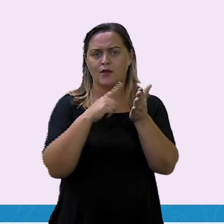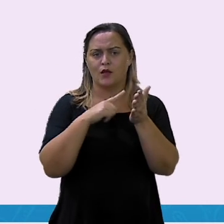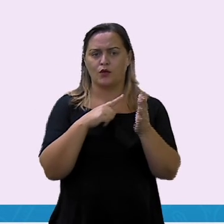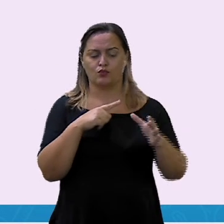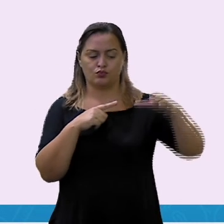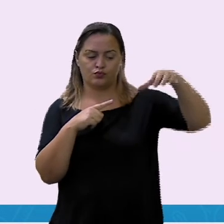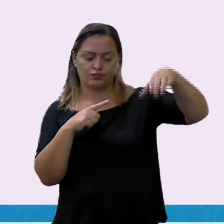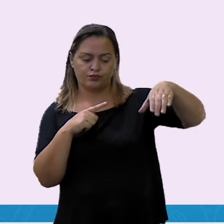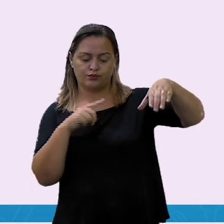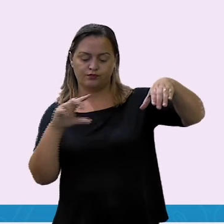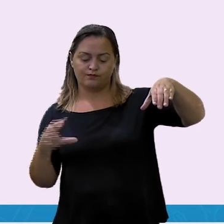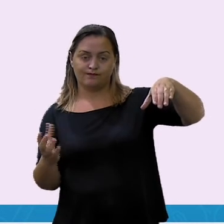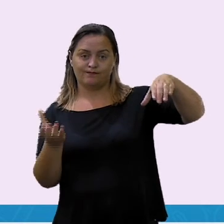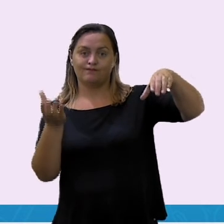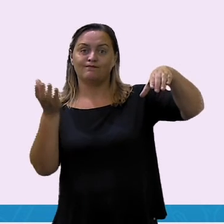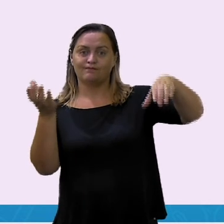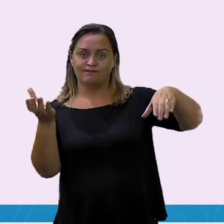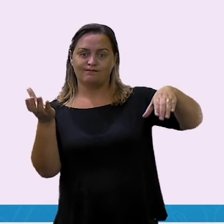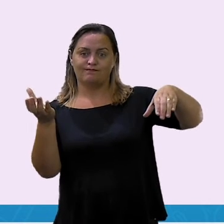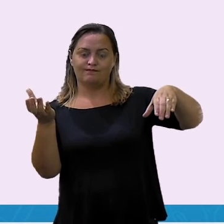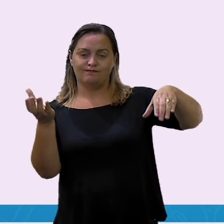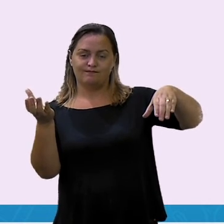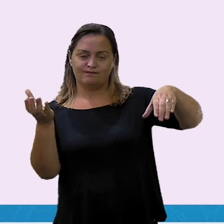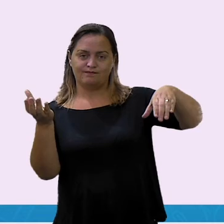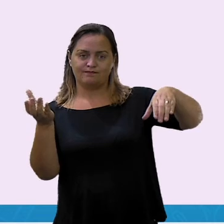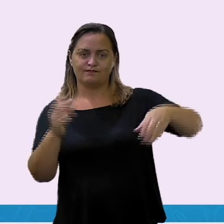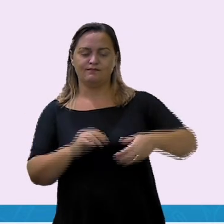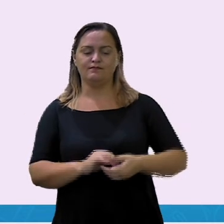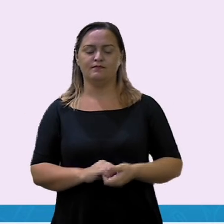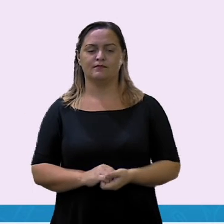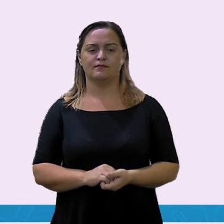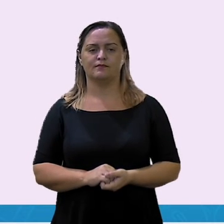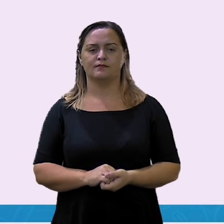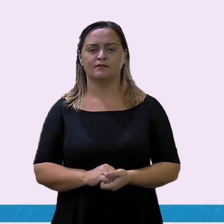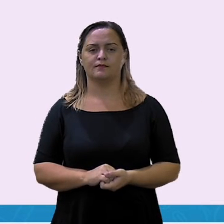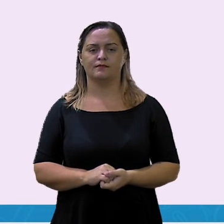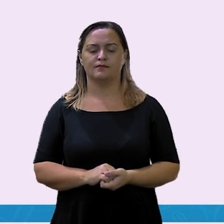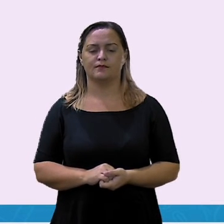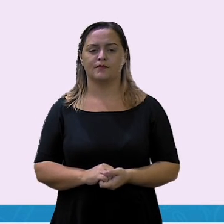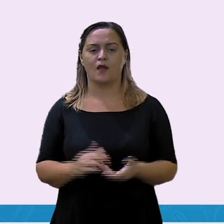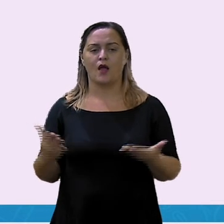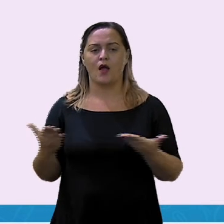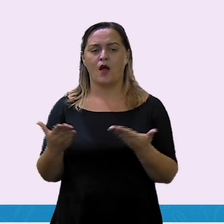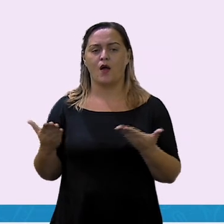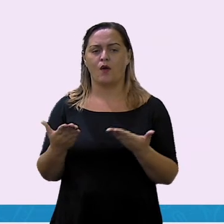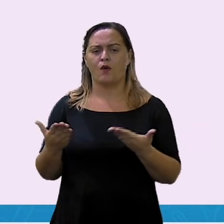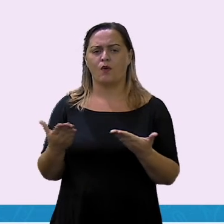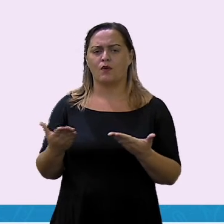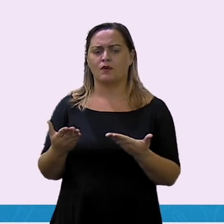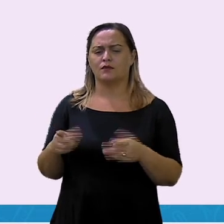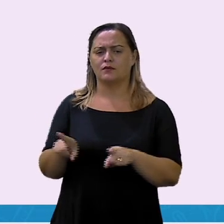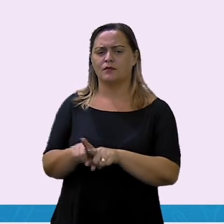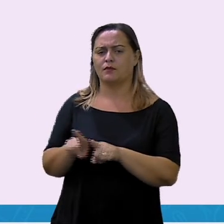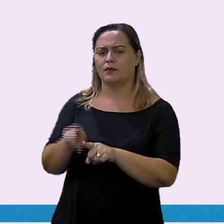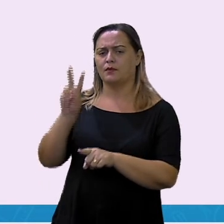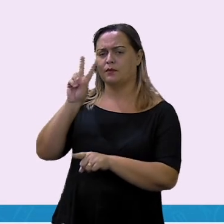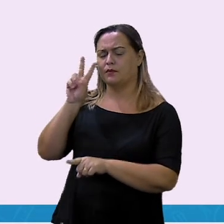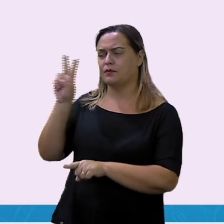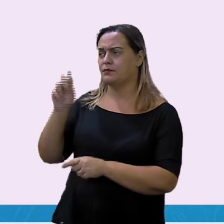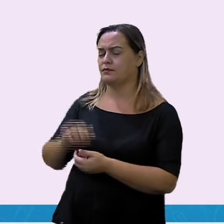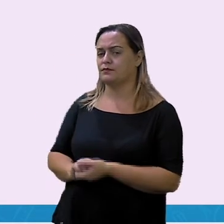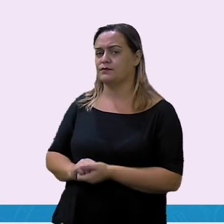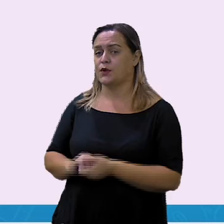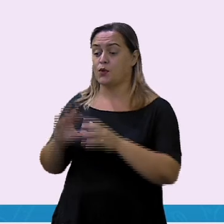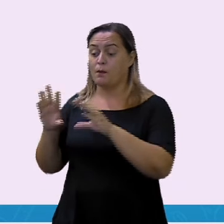o Senado, que está para baixo, a Câmara. Palácio do Planalto, marco de transferência da capital federal